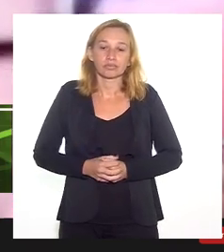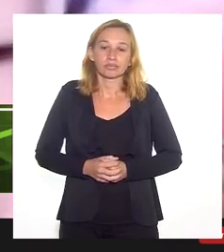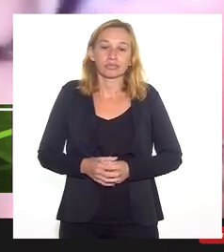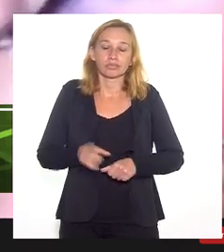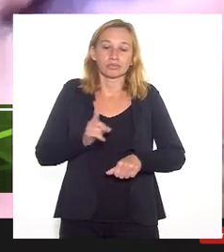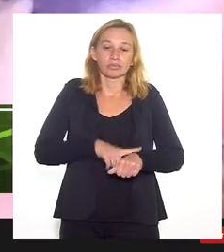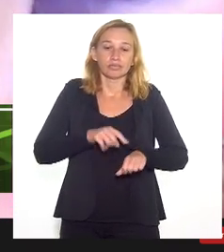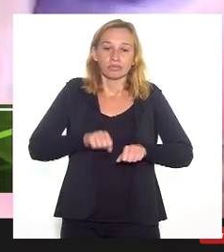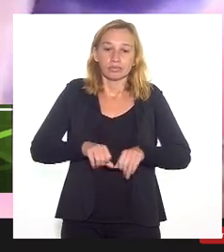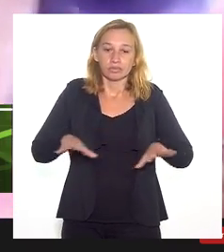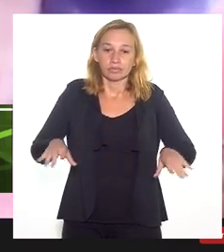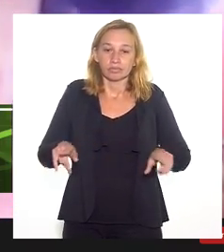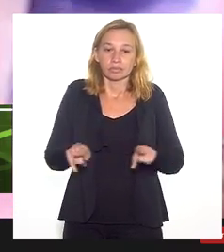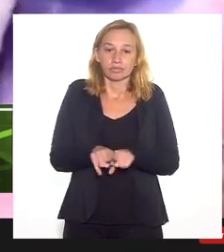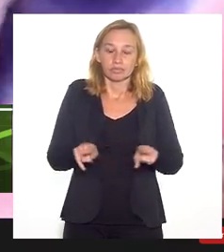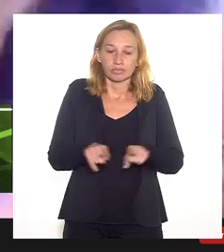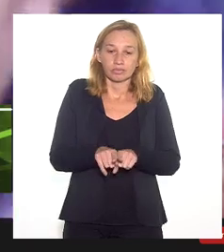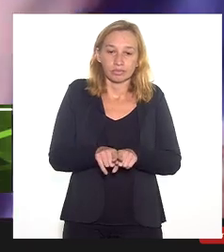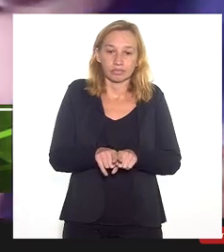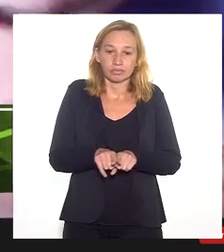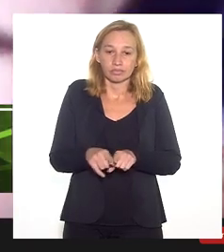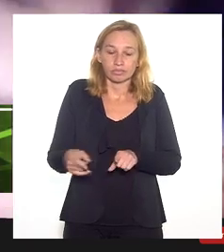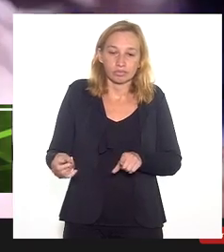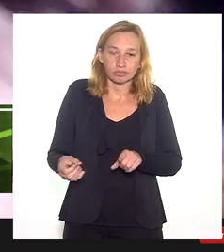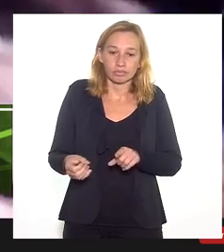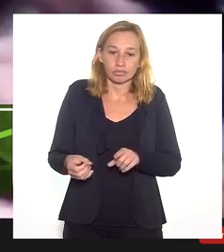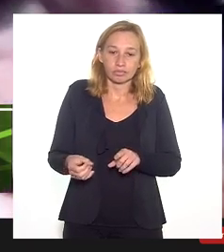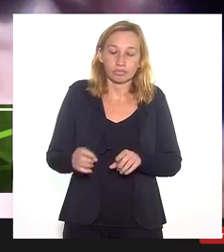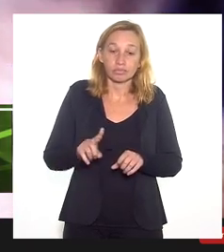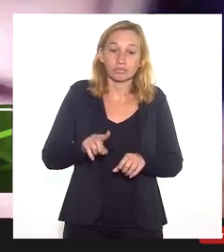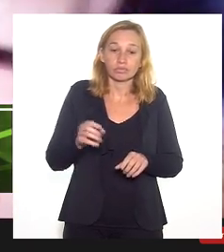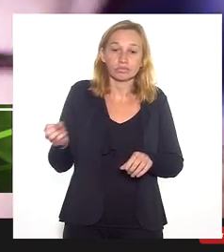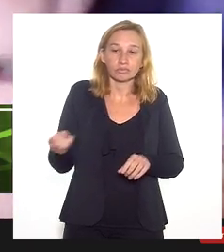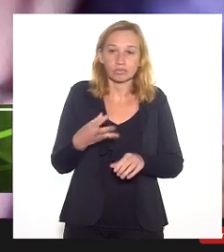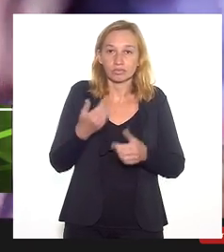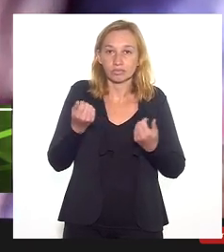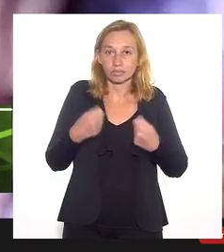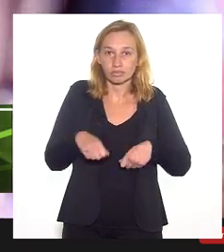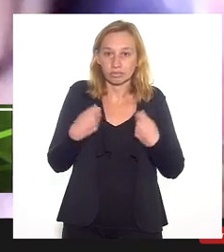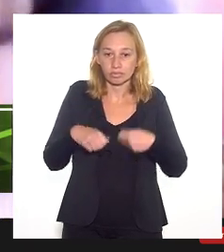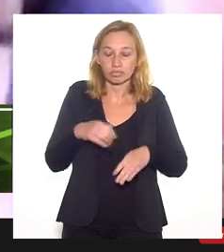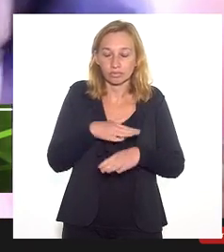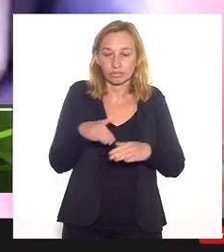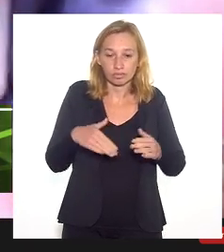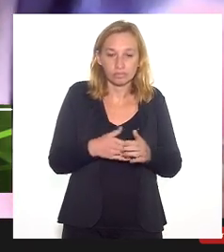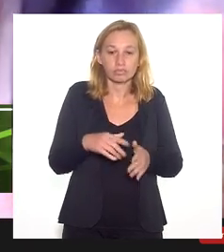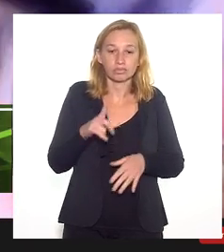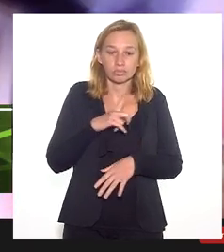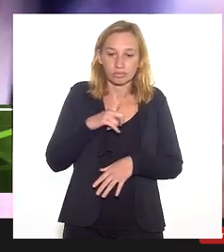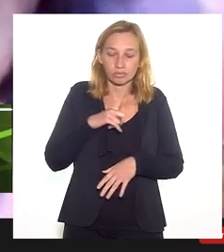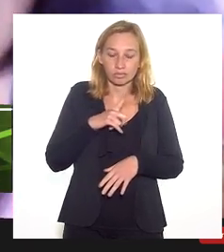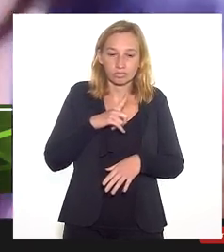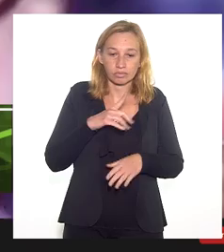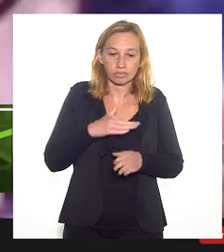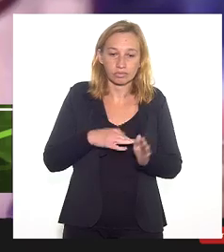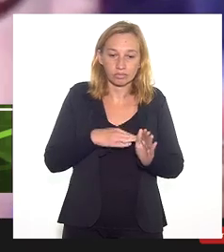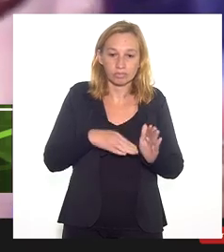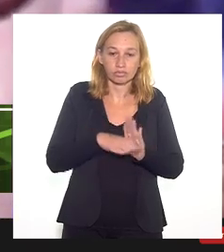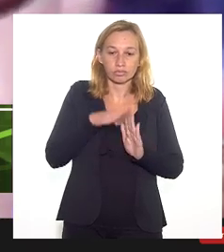tempos de pandemia e na premência de novas necessidades que todos temos em todos os níveis de ensino